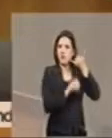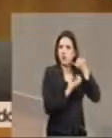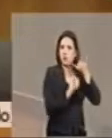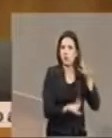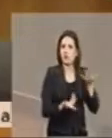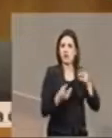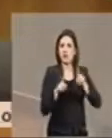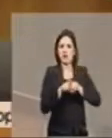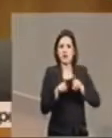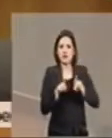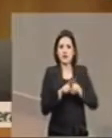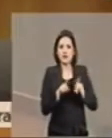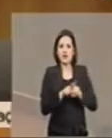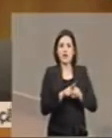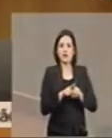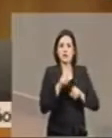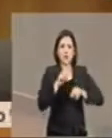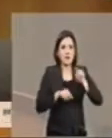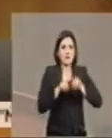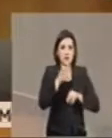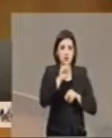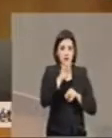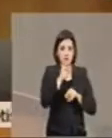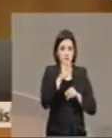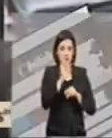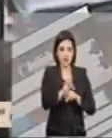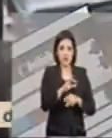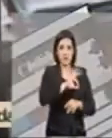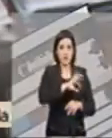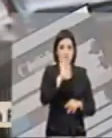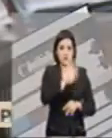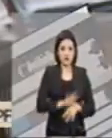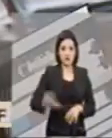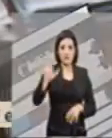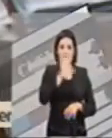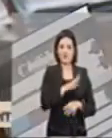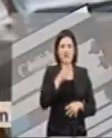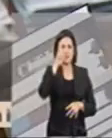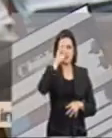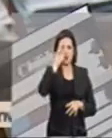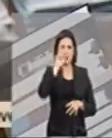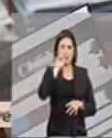a aparelhagem do Supremo, da Polícia Federal, não me lembro bem.